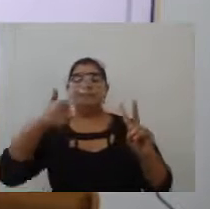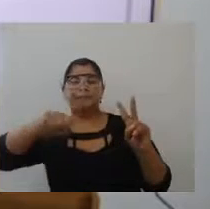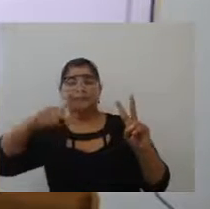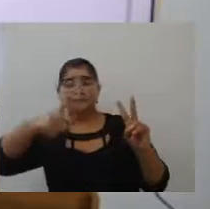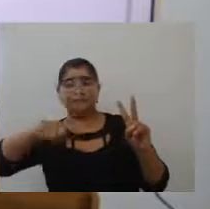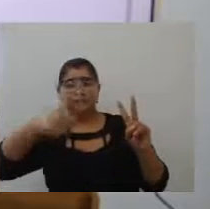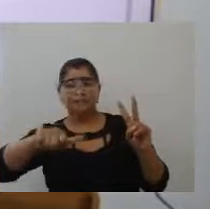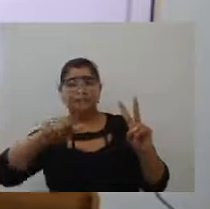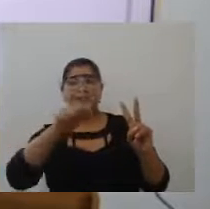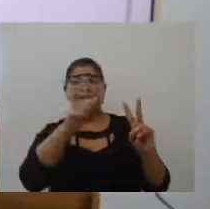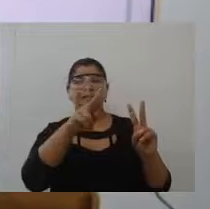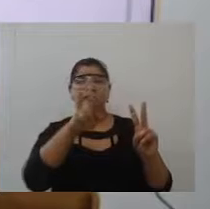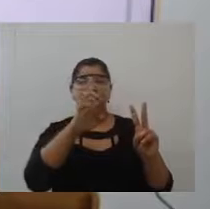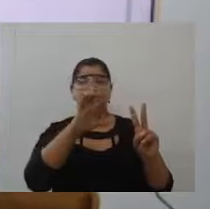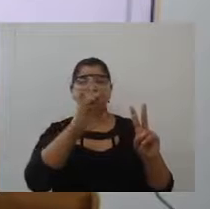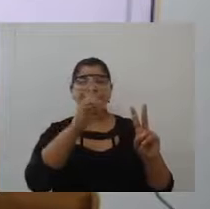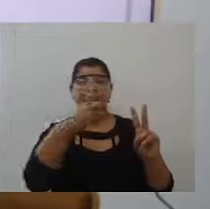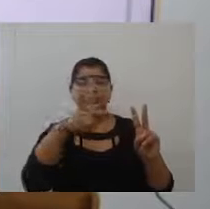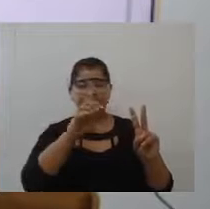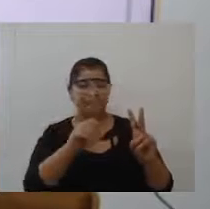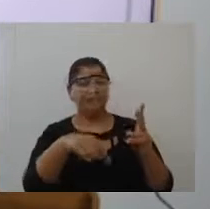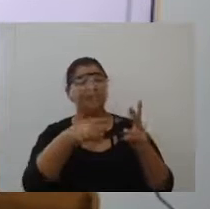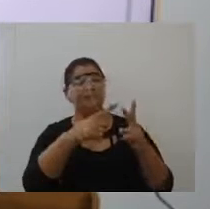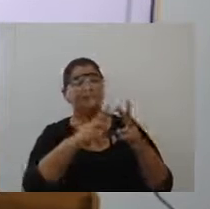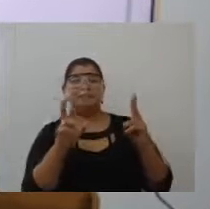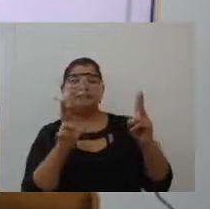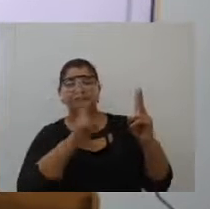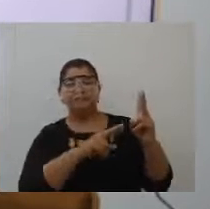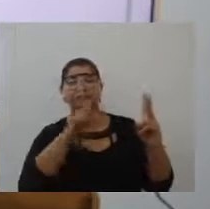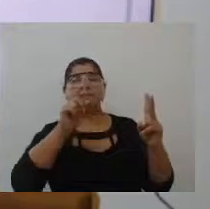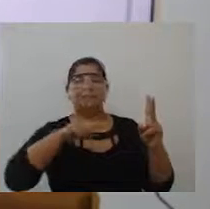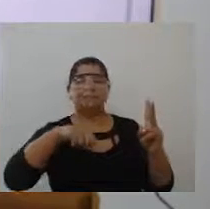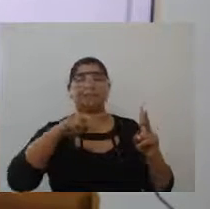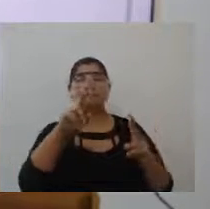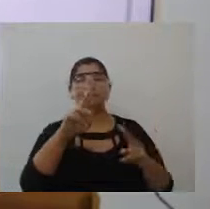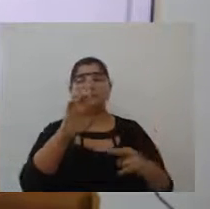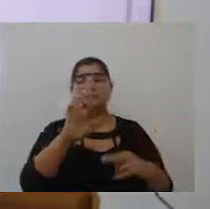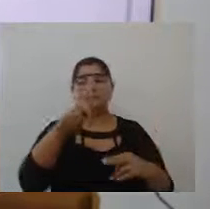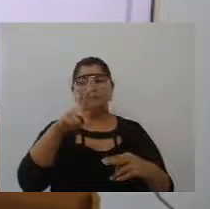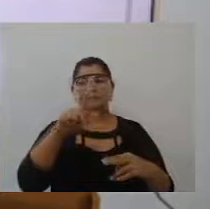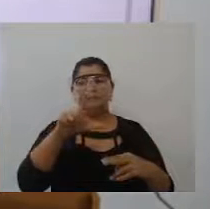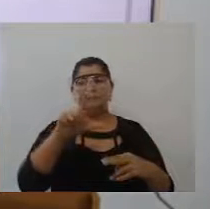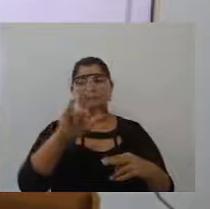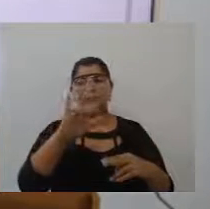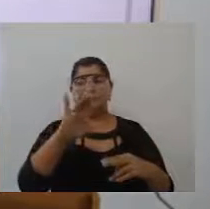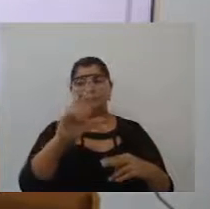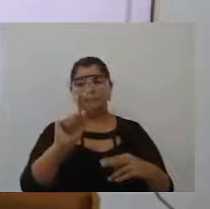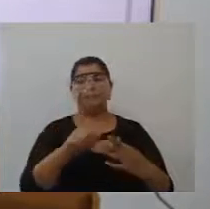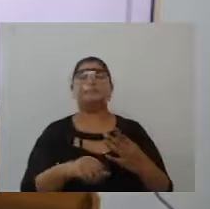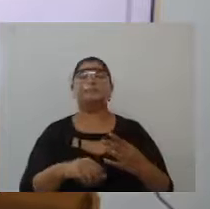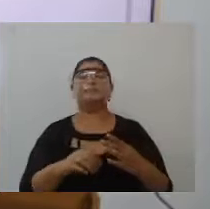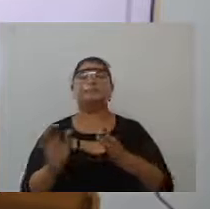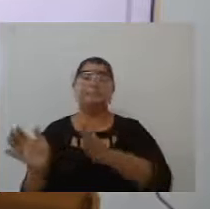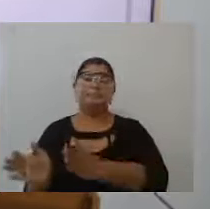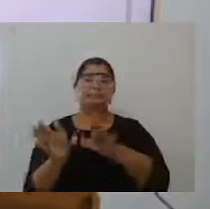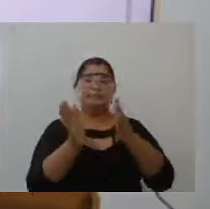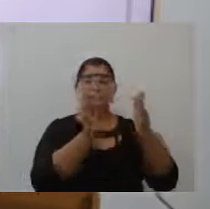é a apreciação, a resposta que você dá é a réplica. Agora, dentro desse contexto, e a gente entrando um pouquinho